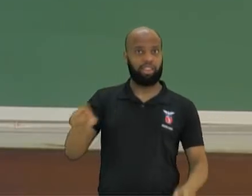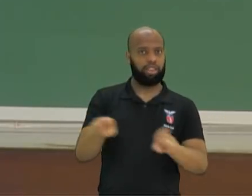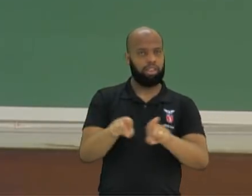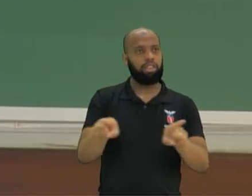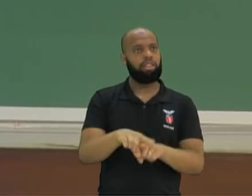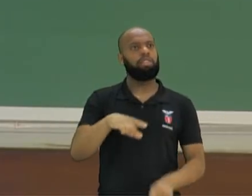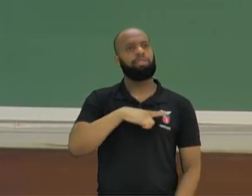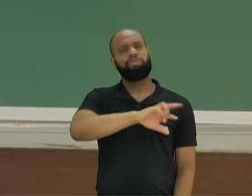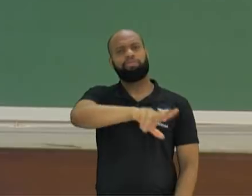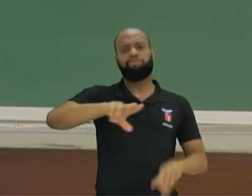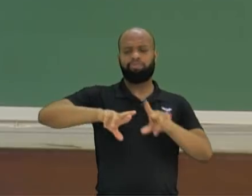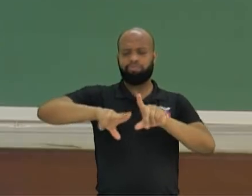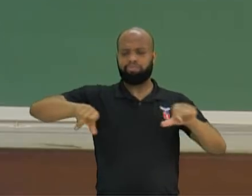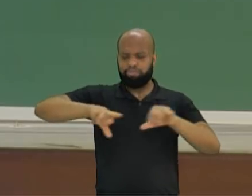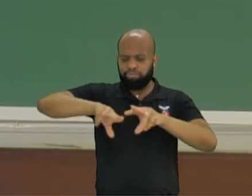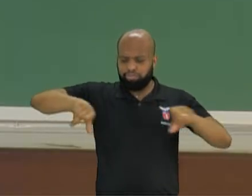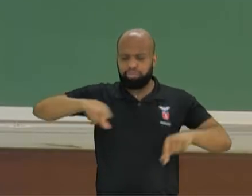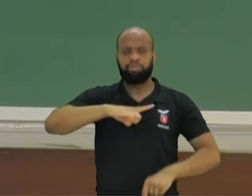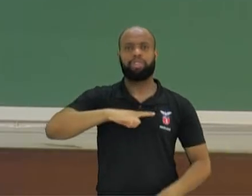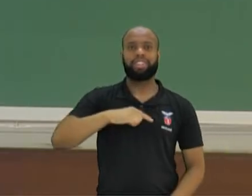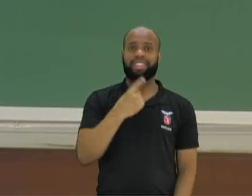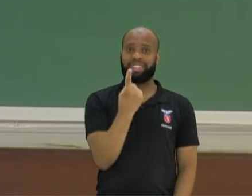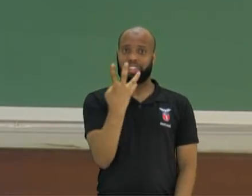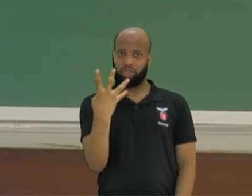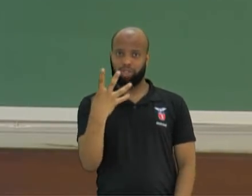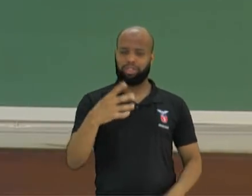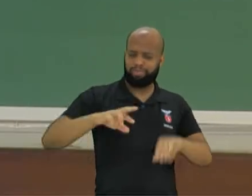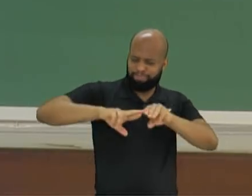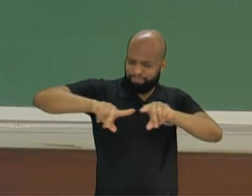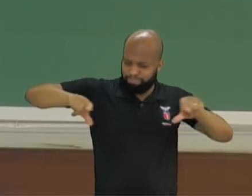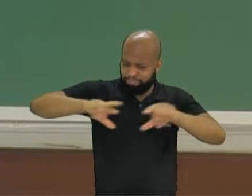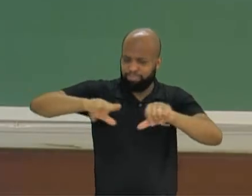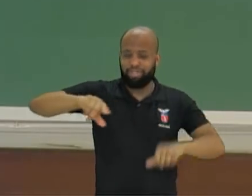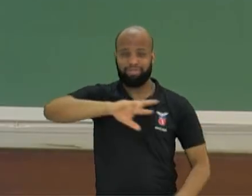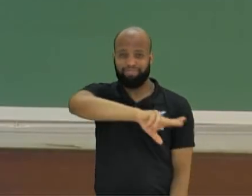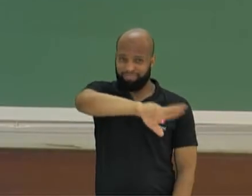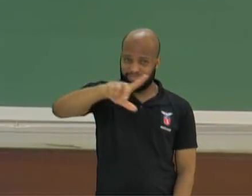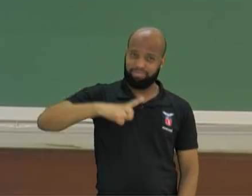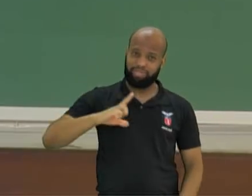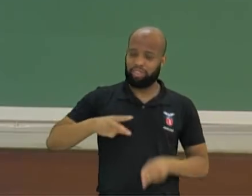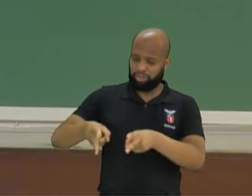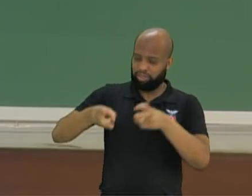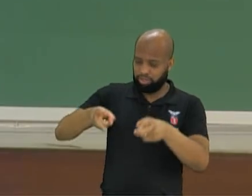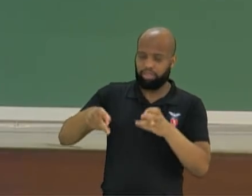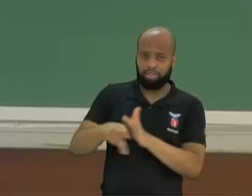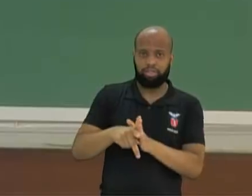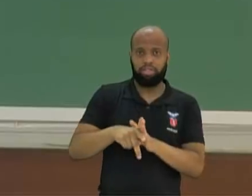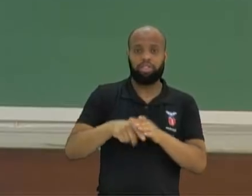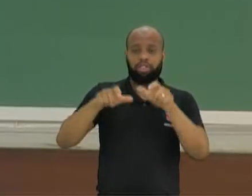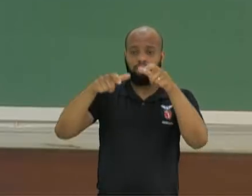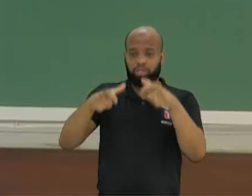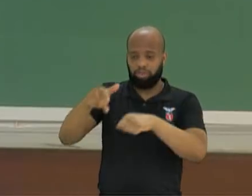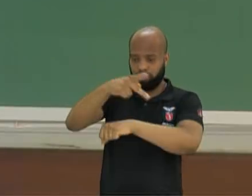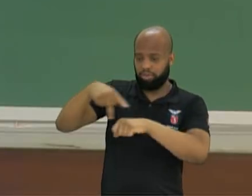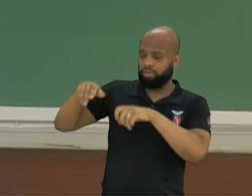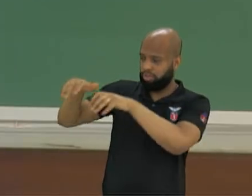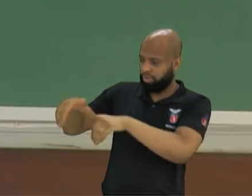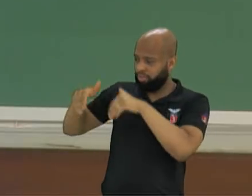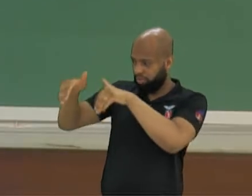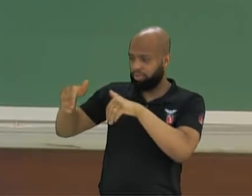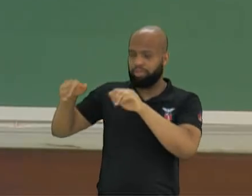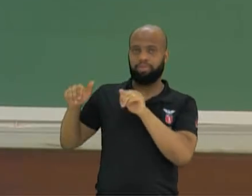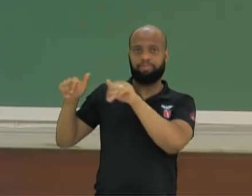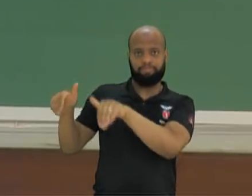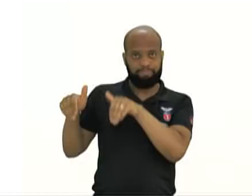bauxita. A gente vai verificar no mapa, tem mais de 14 minérios sendo explorados no território australiano. E as